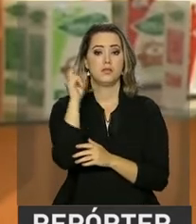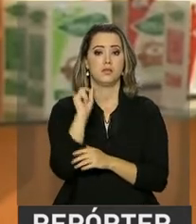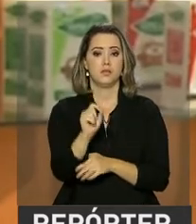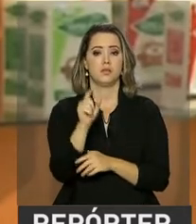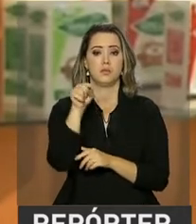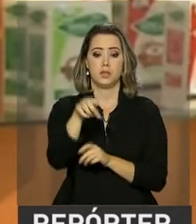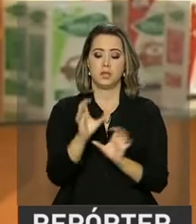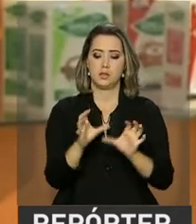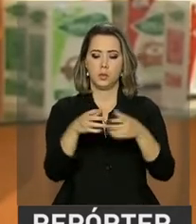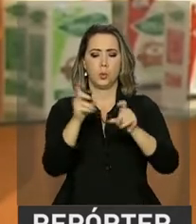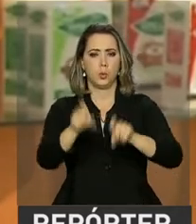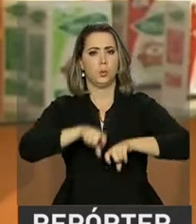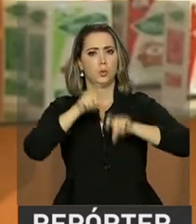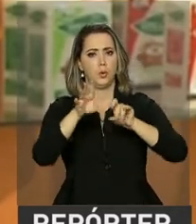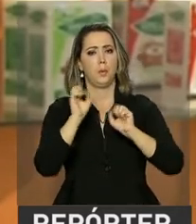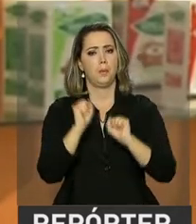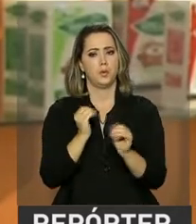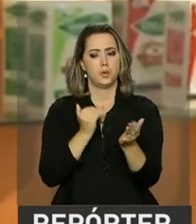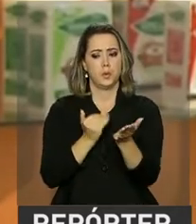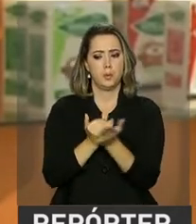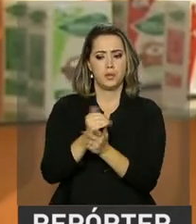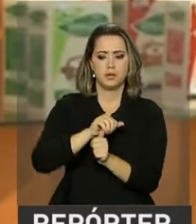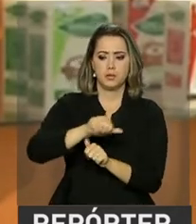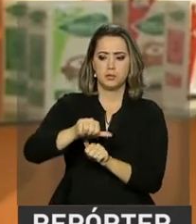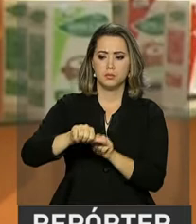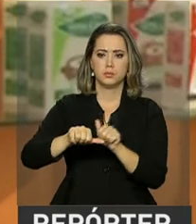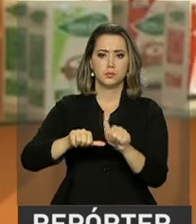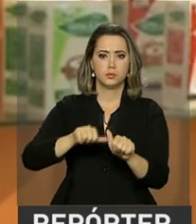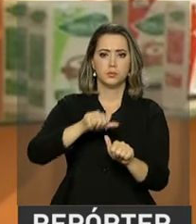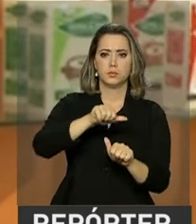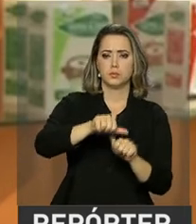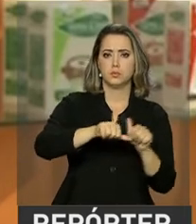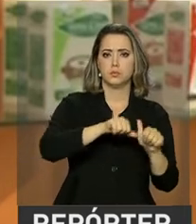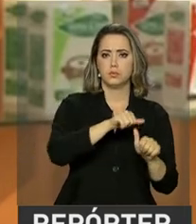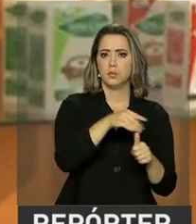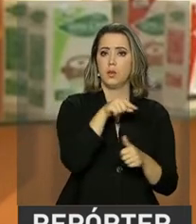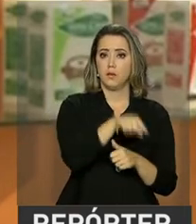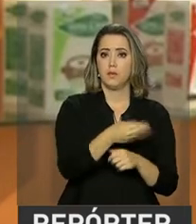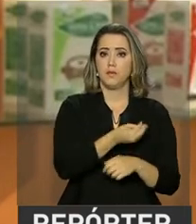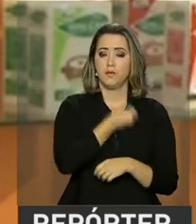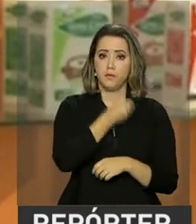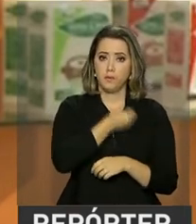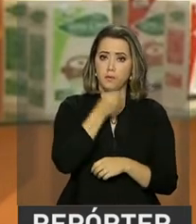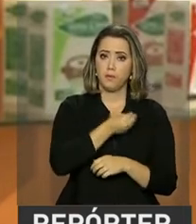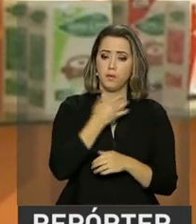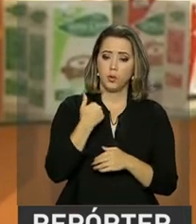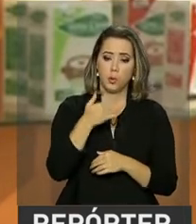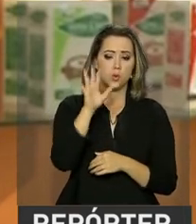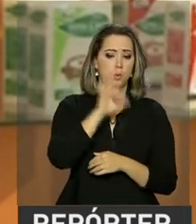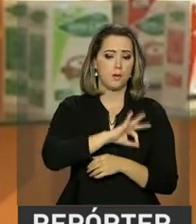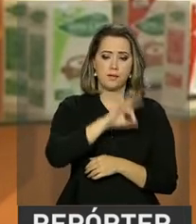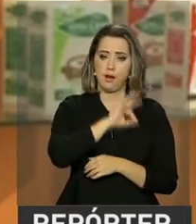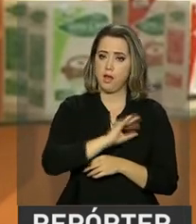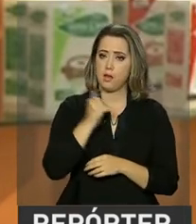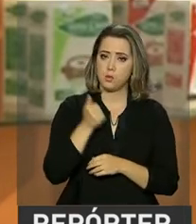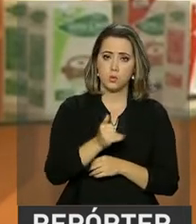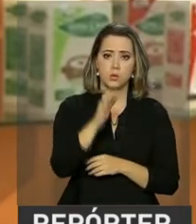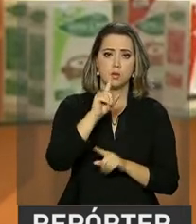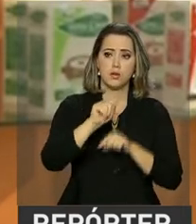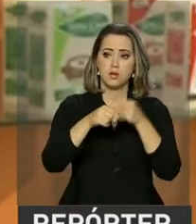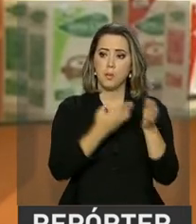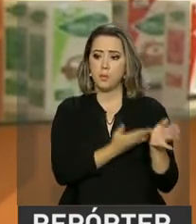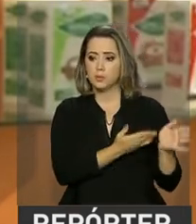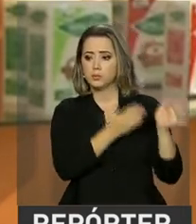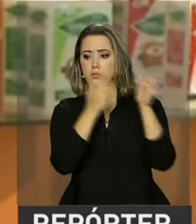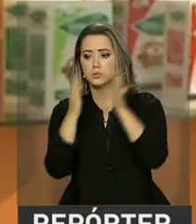que esse agricultor possa iniciar um processo de transição agroecológica, de garantir a sua sobrevivência inicial e para depois ir para o